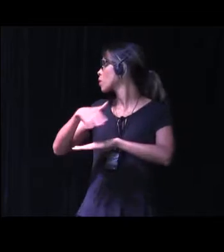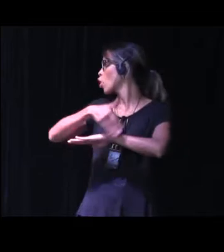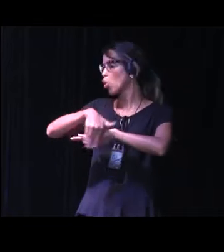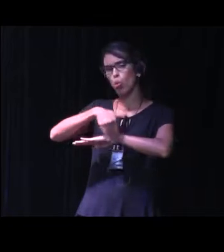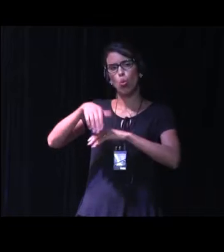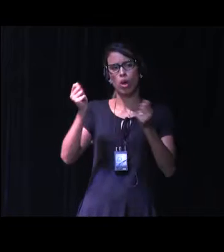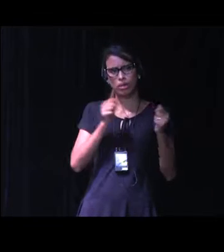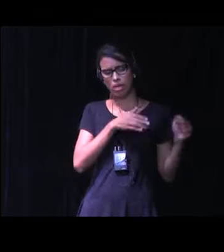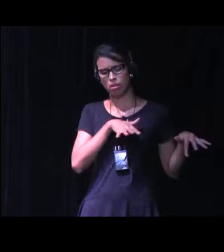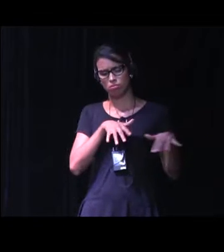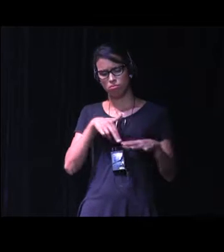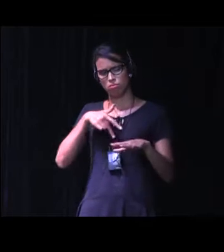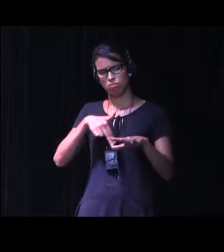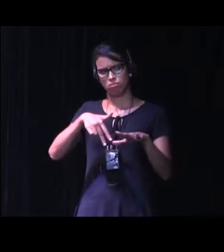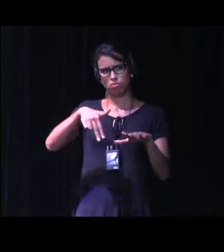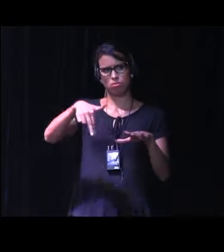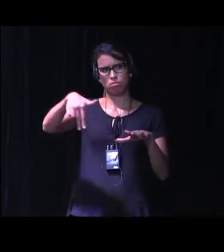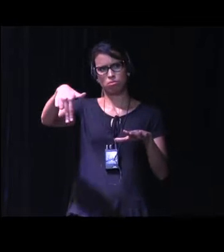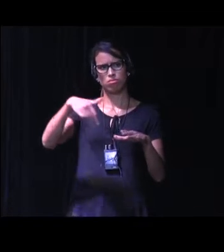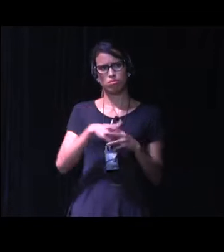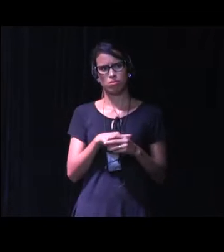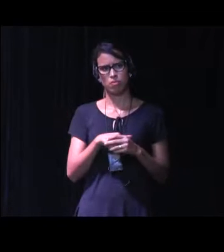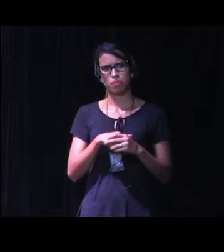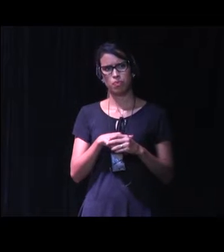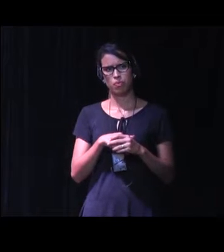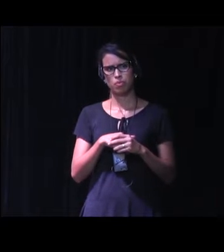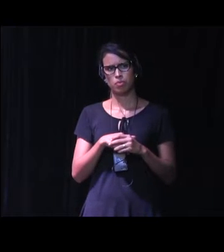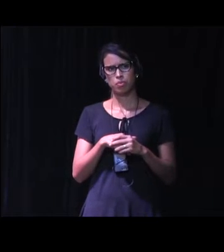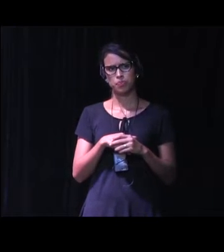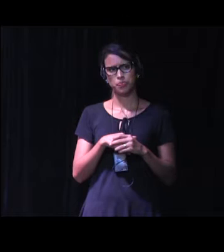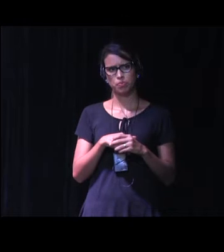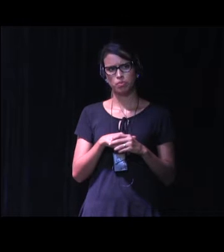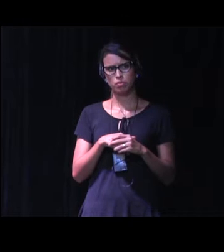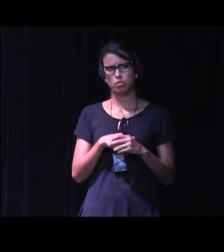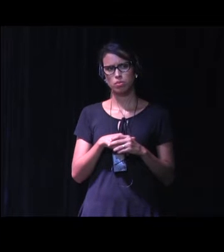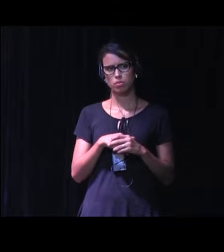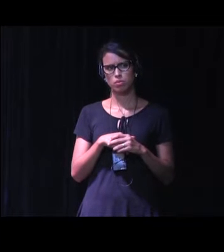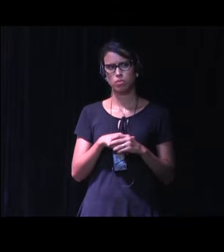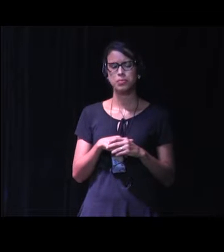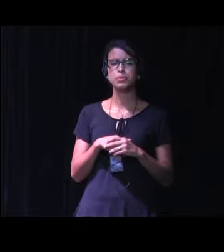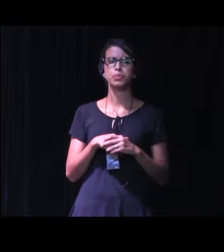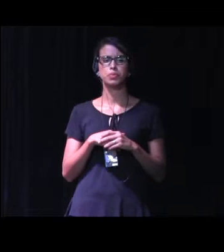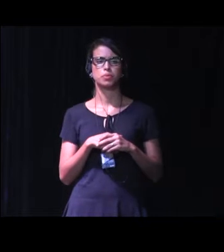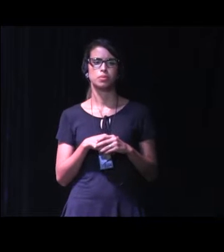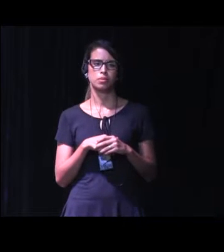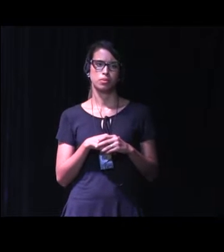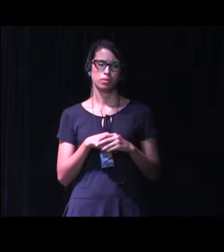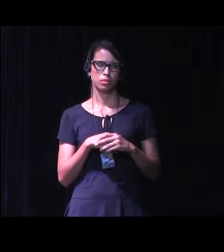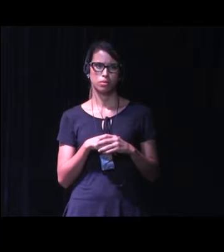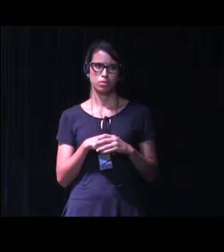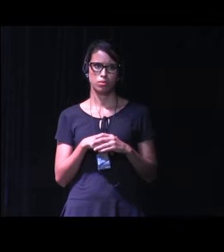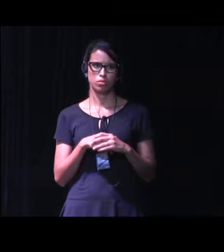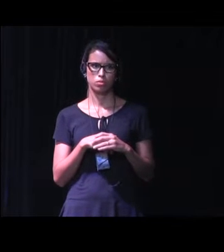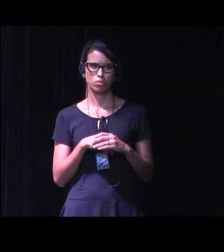era uma penumbra, uma coberta para proteger o resto. Essa